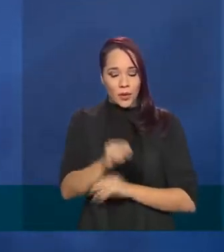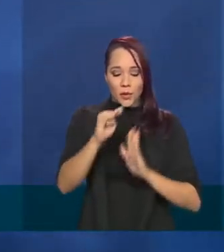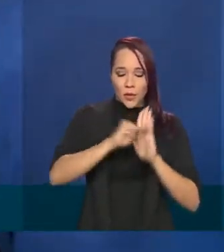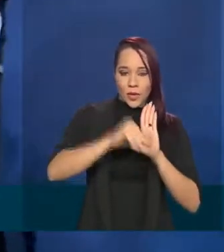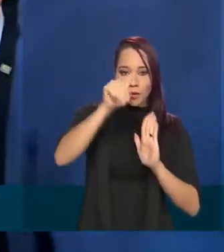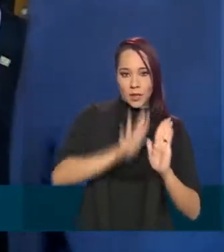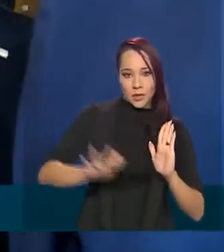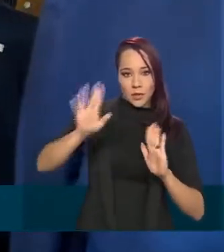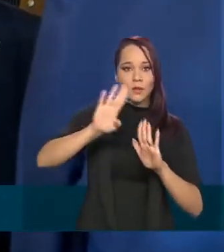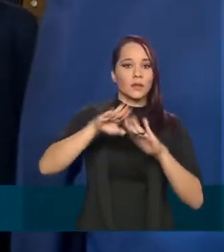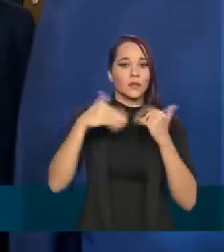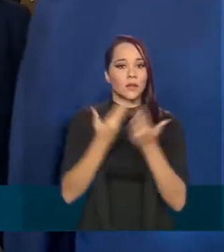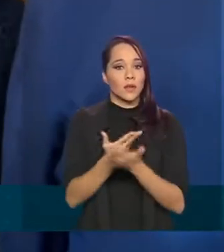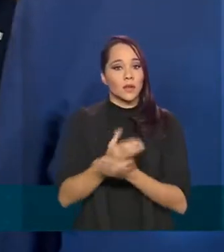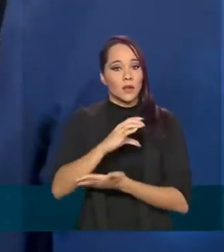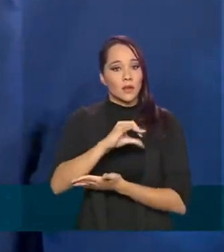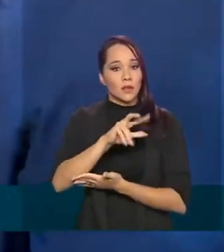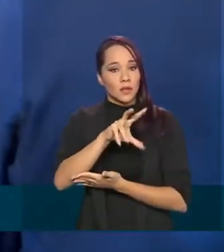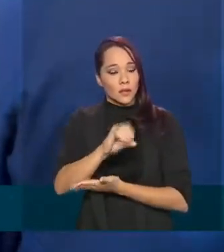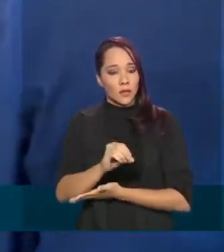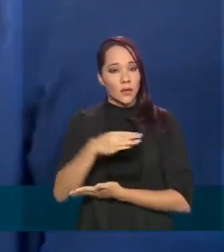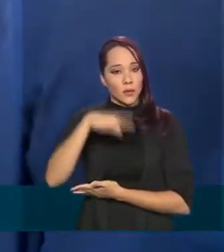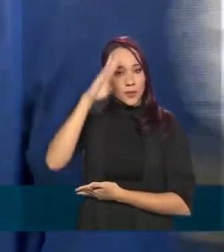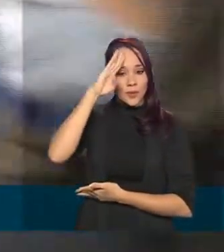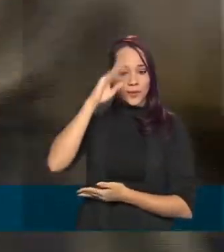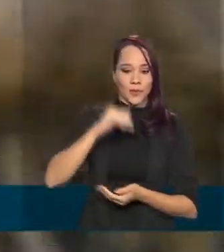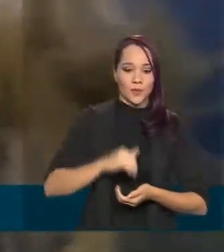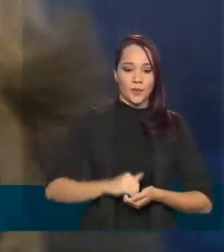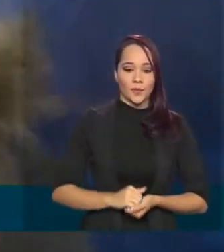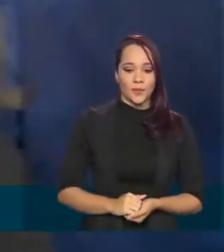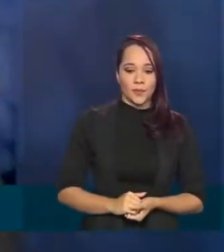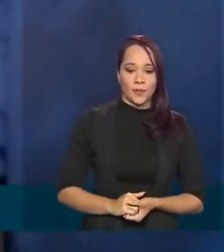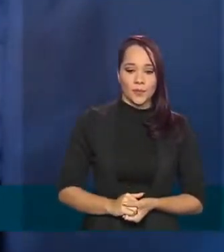Nacional das Escolas Cívico-Militares.